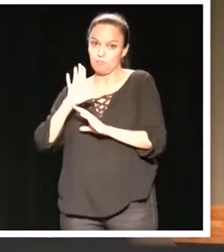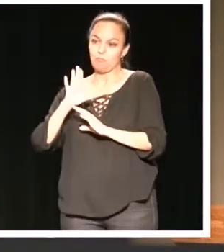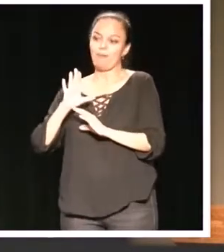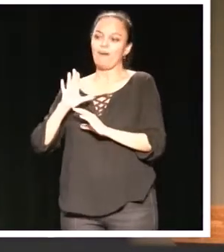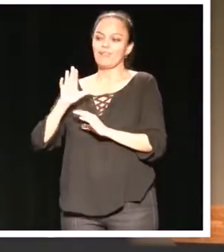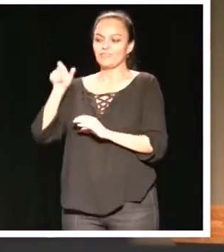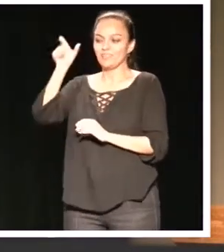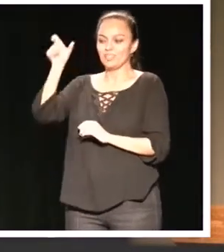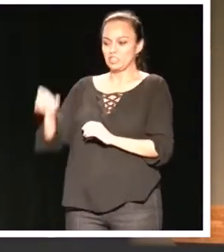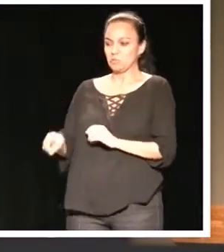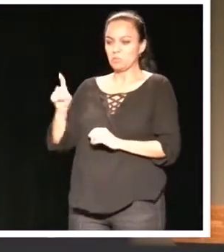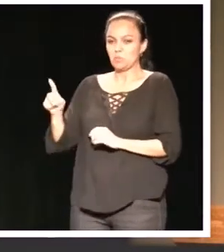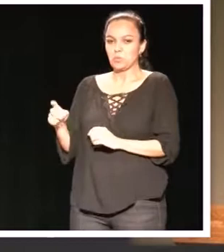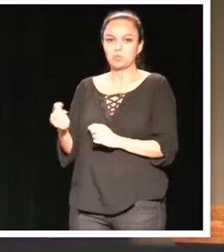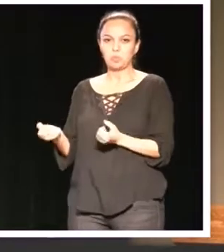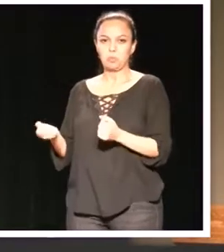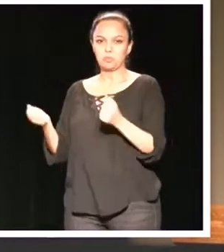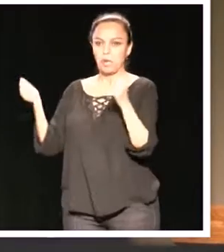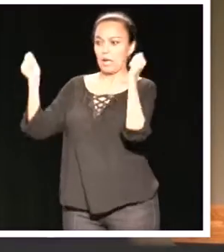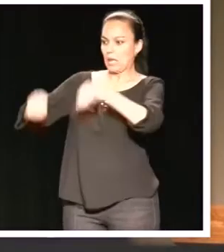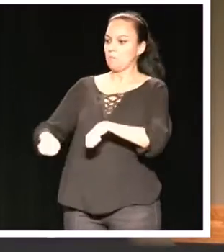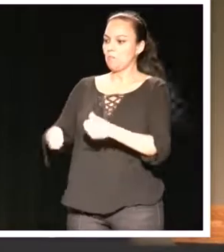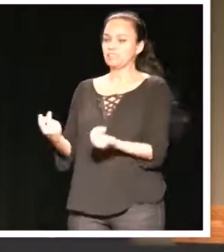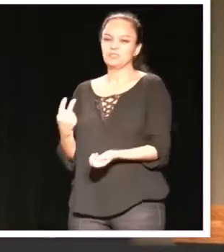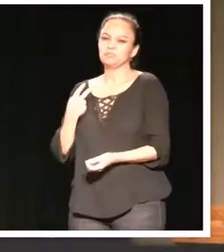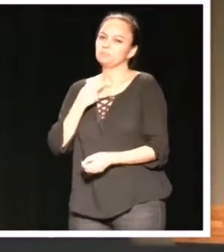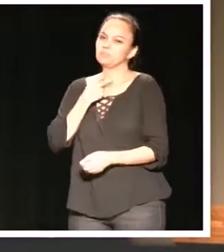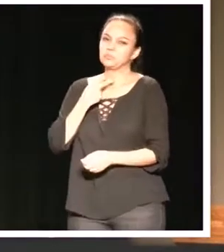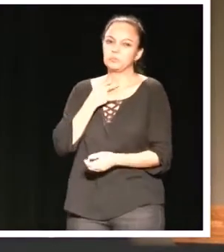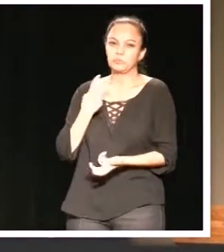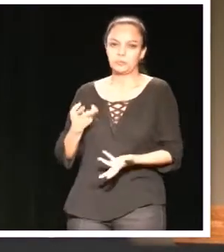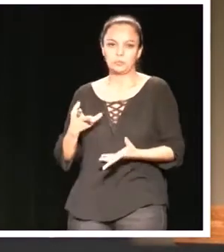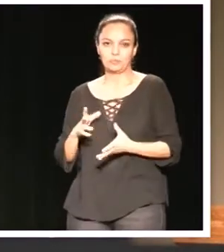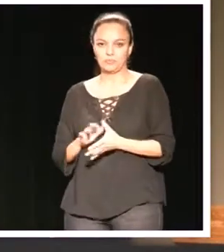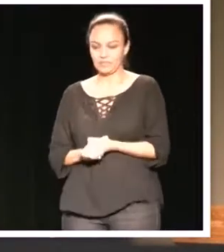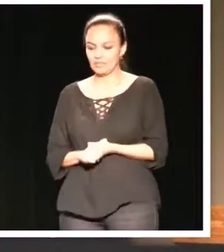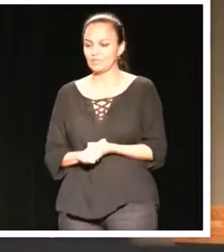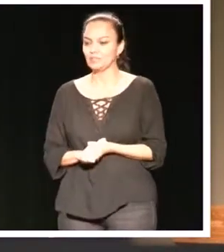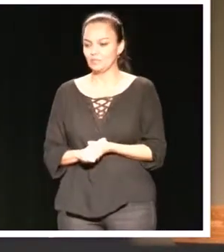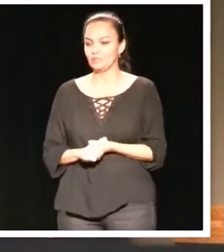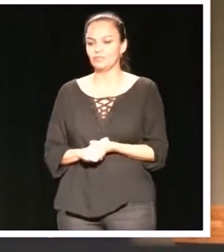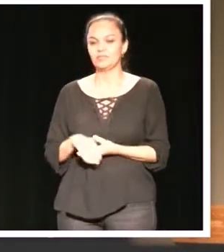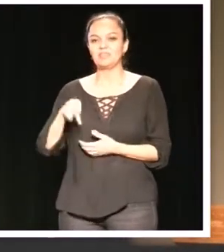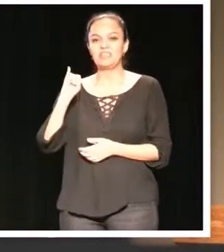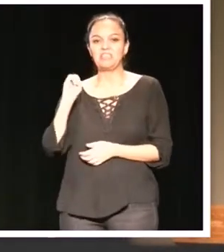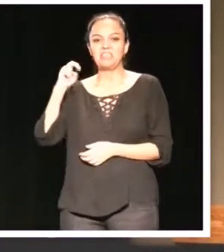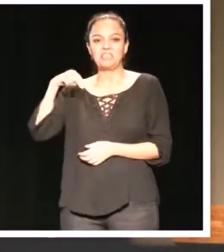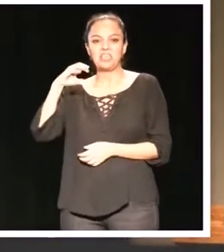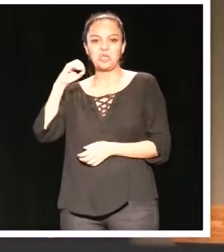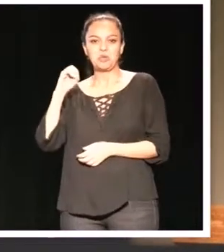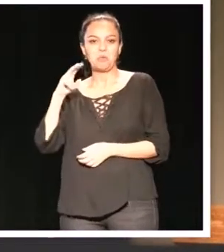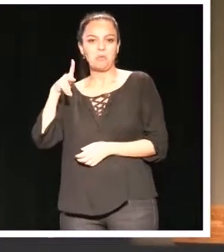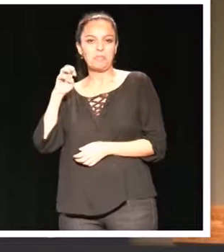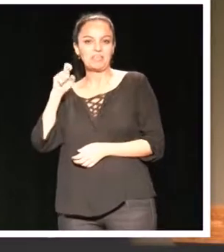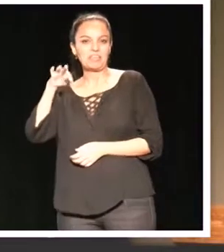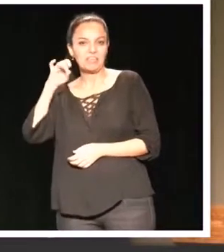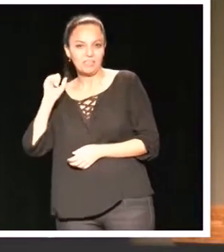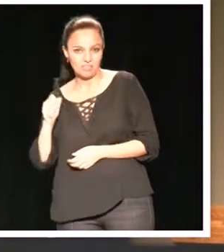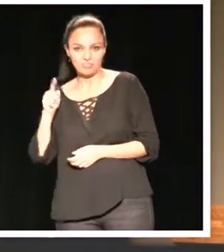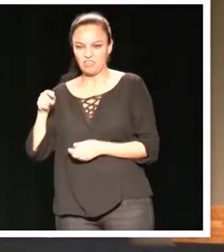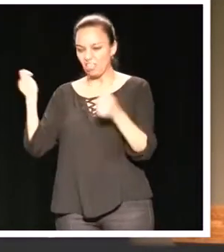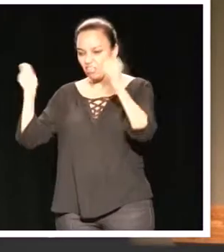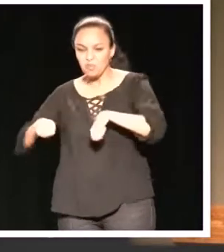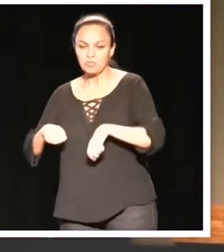é incompetente, acho que é a palavra, né? Incompetente,